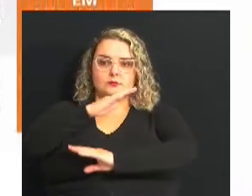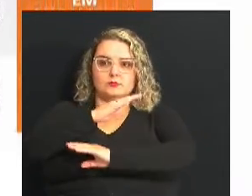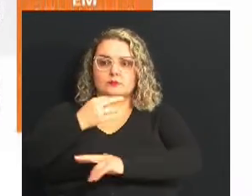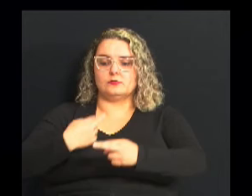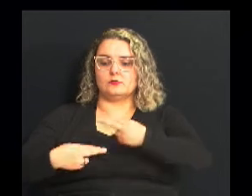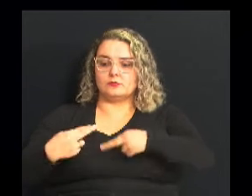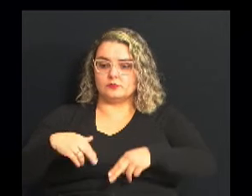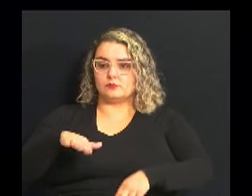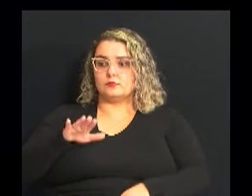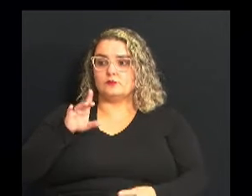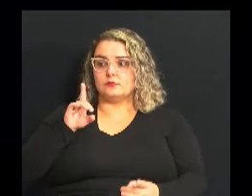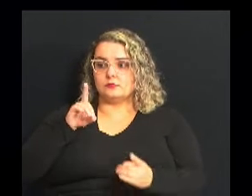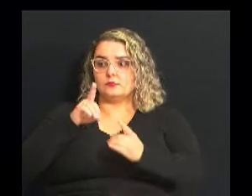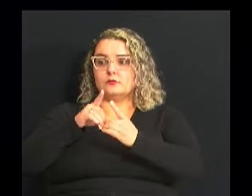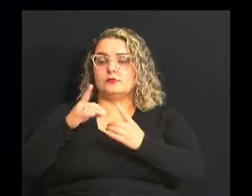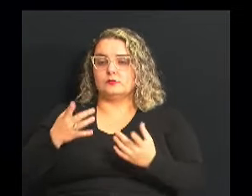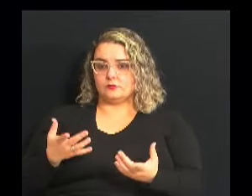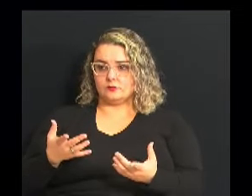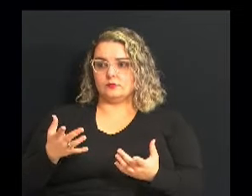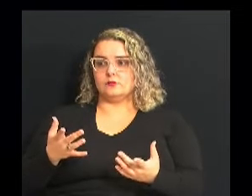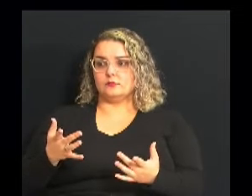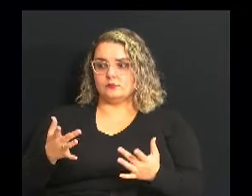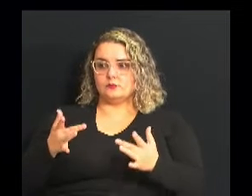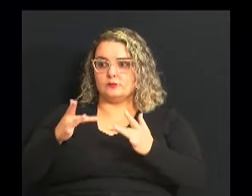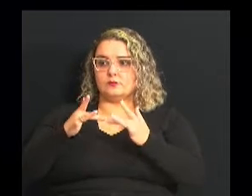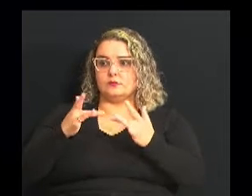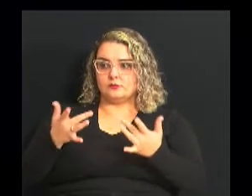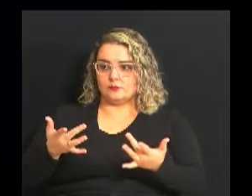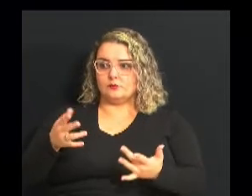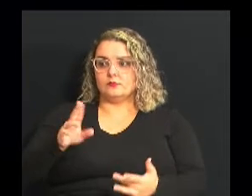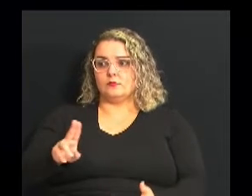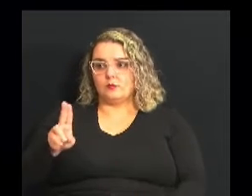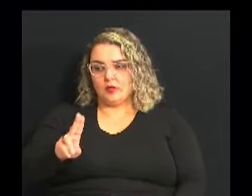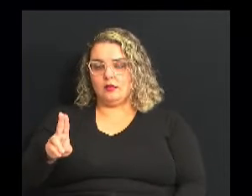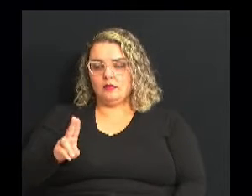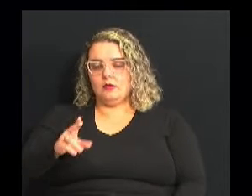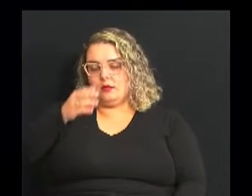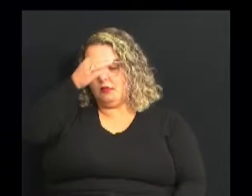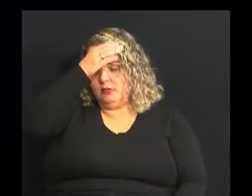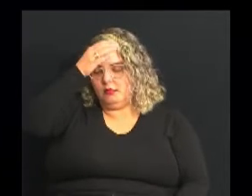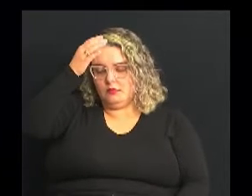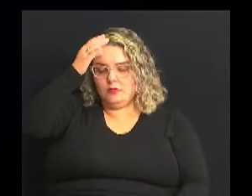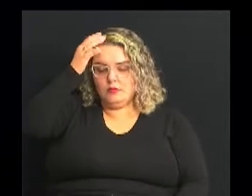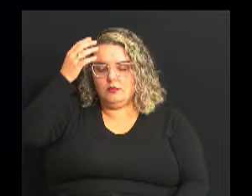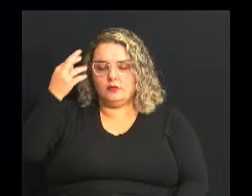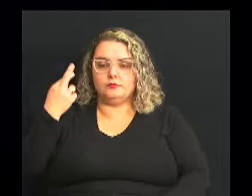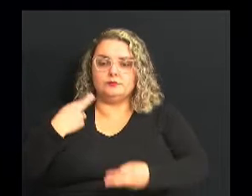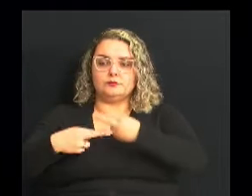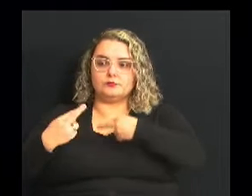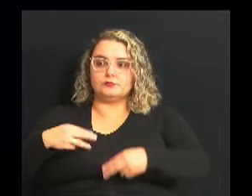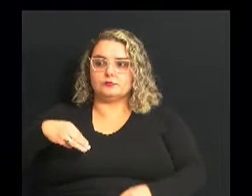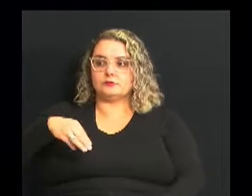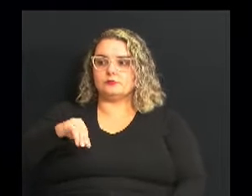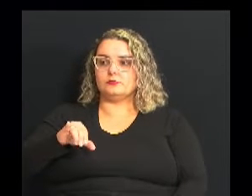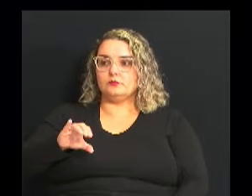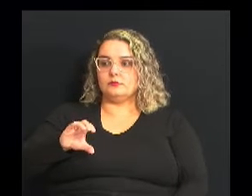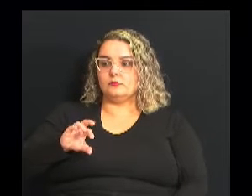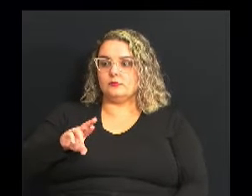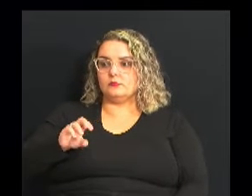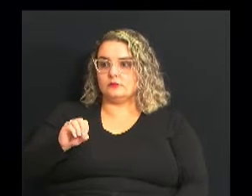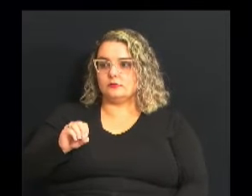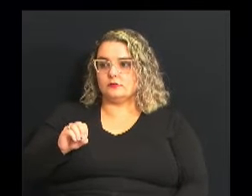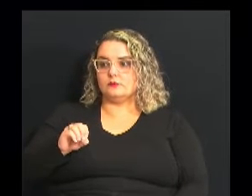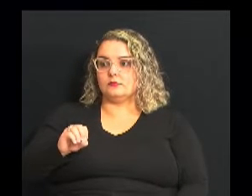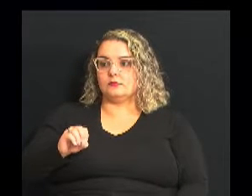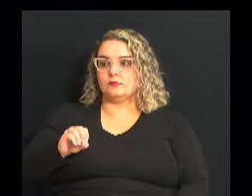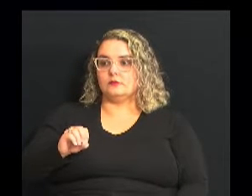próxima com o usuário, né. Então, as demandas são muito relacionadas à microinformática. Marcelo pontuou